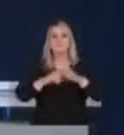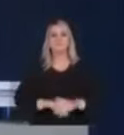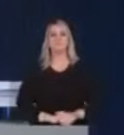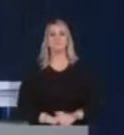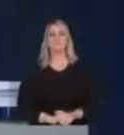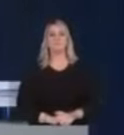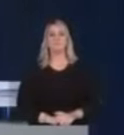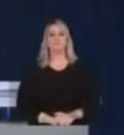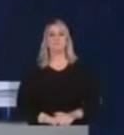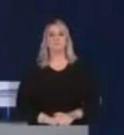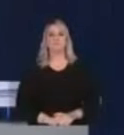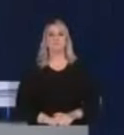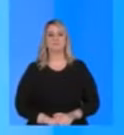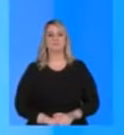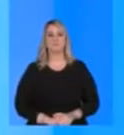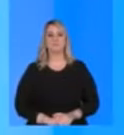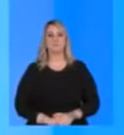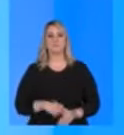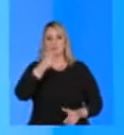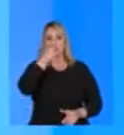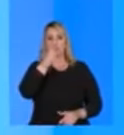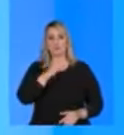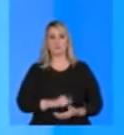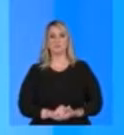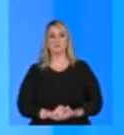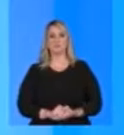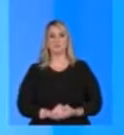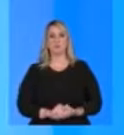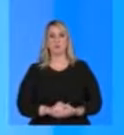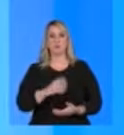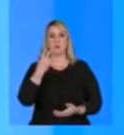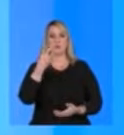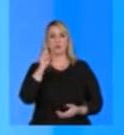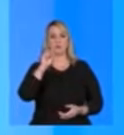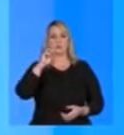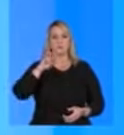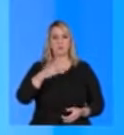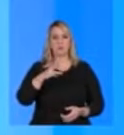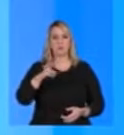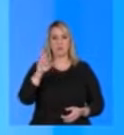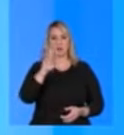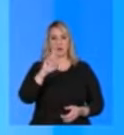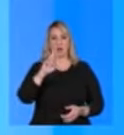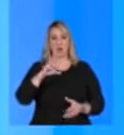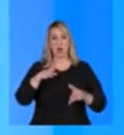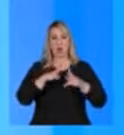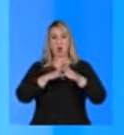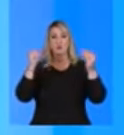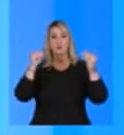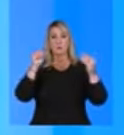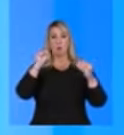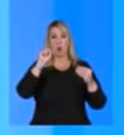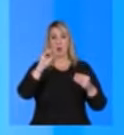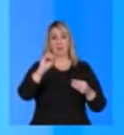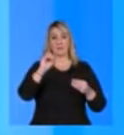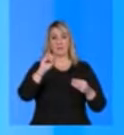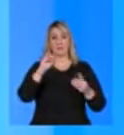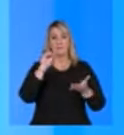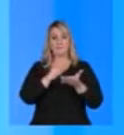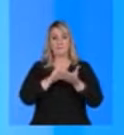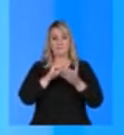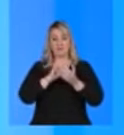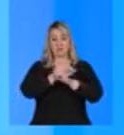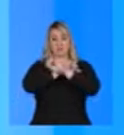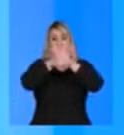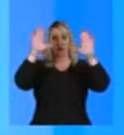para réplica para índio da Costa bom além dos R 48 milhões deais que sumiram da os com absoluta falta de Transparência porque o